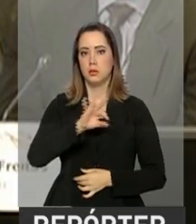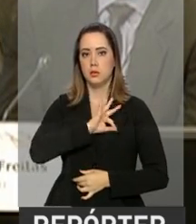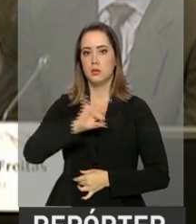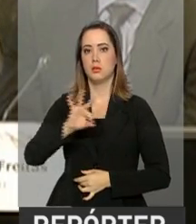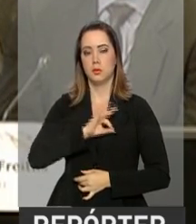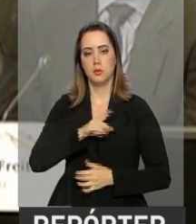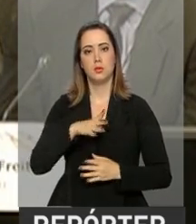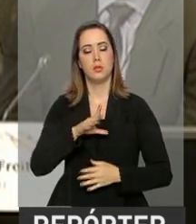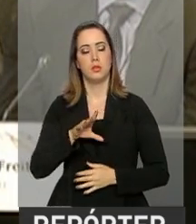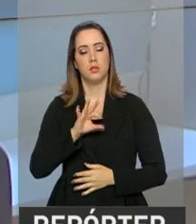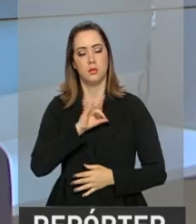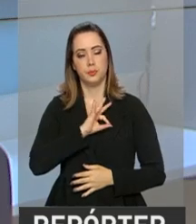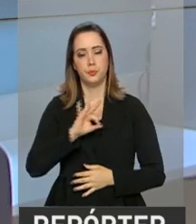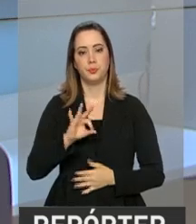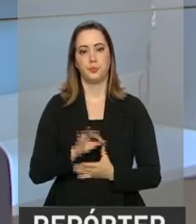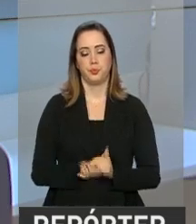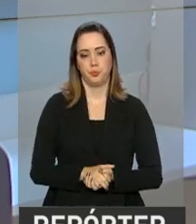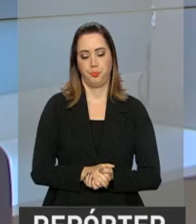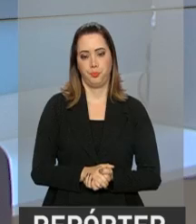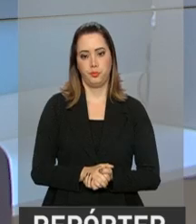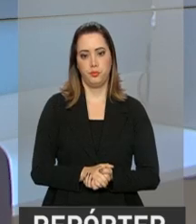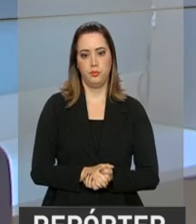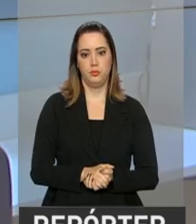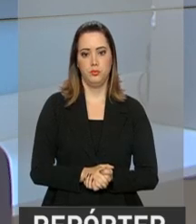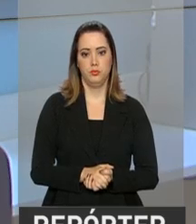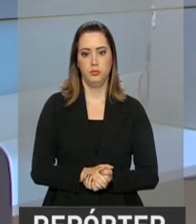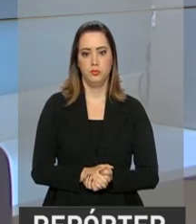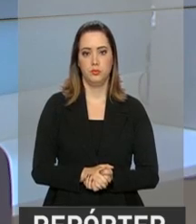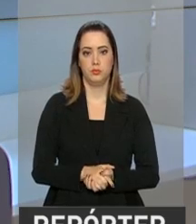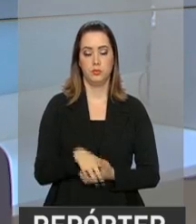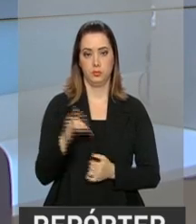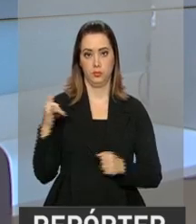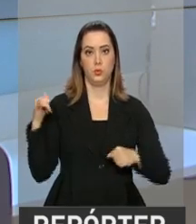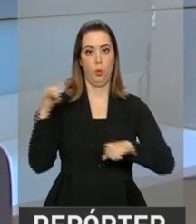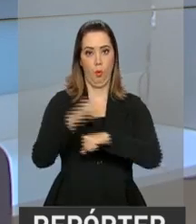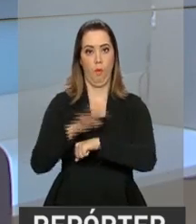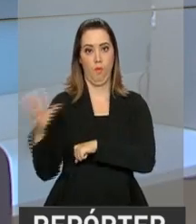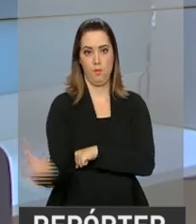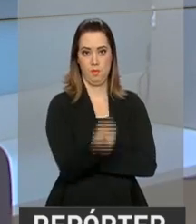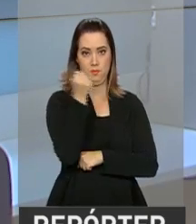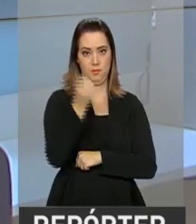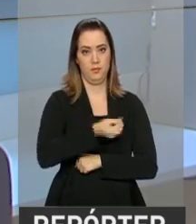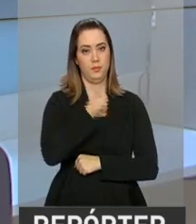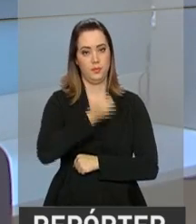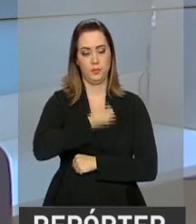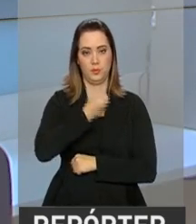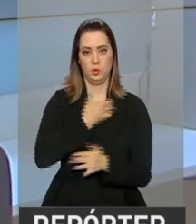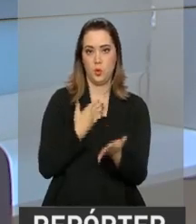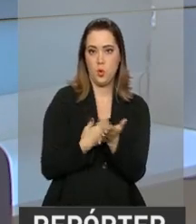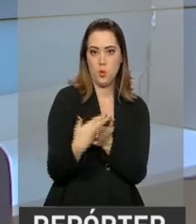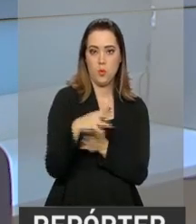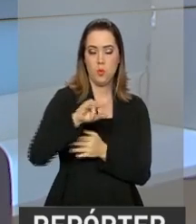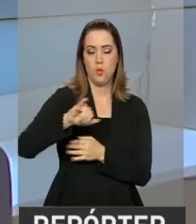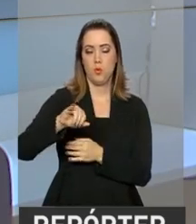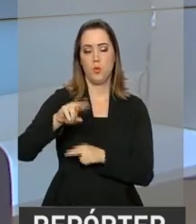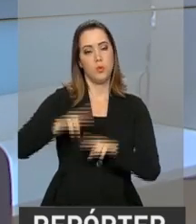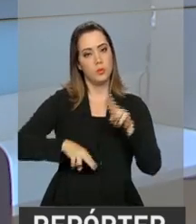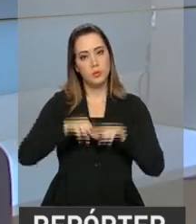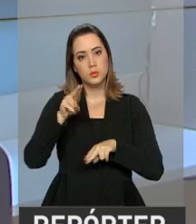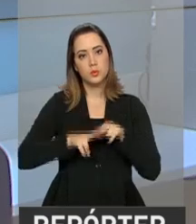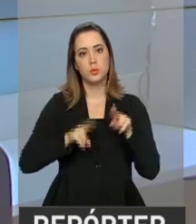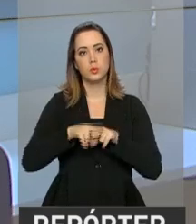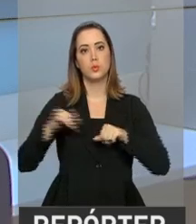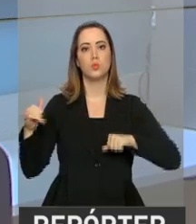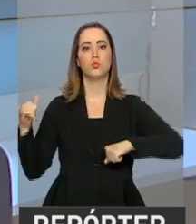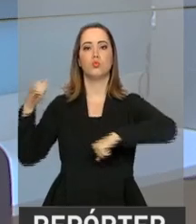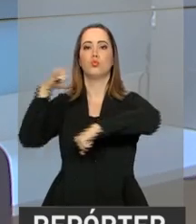maior sim de atenção um voo que salva vidas desde junho os aviões da Força Aérea Brasileira